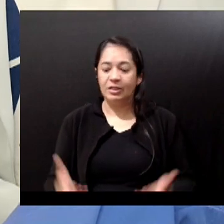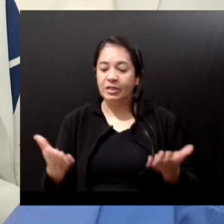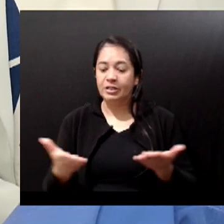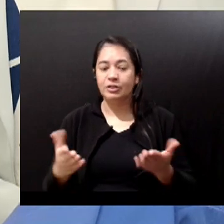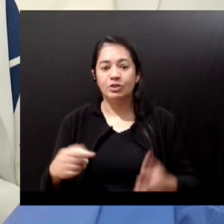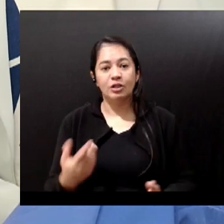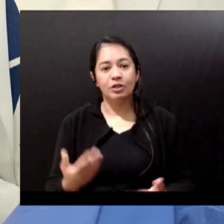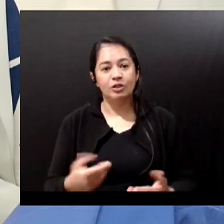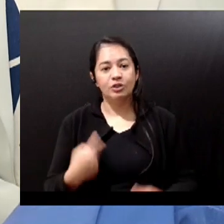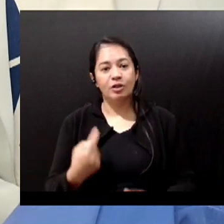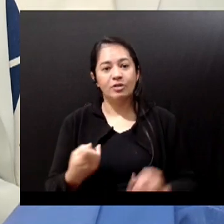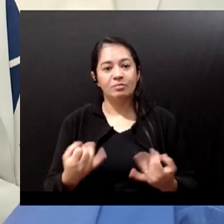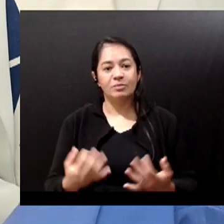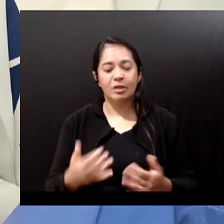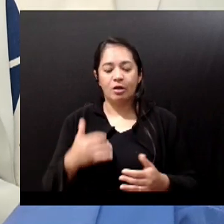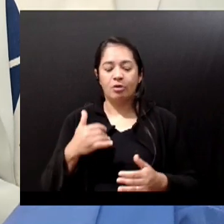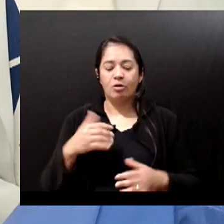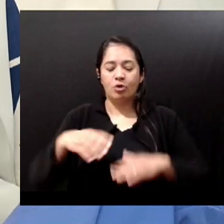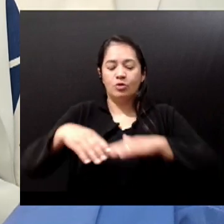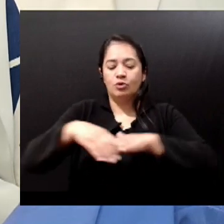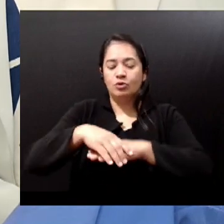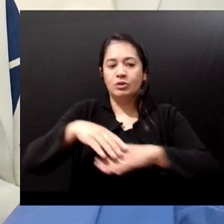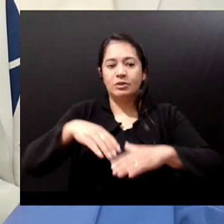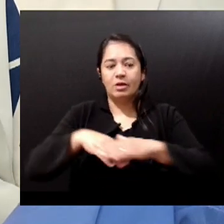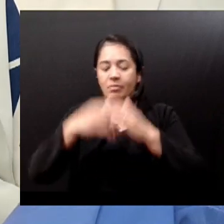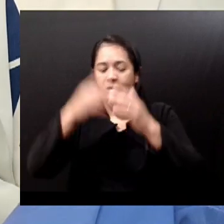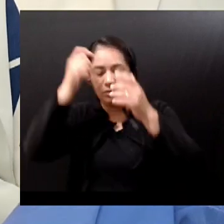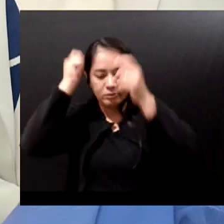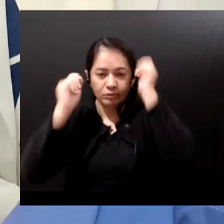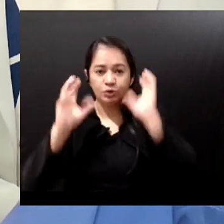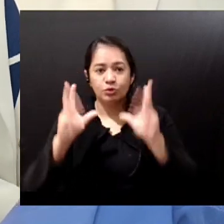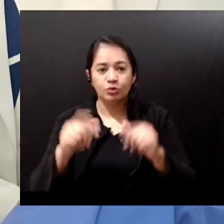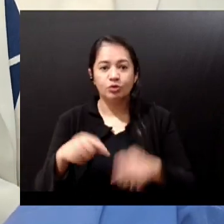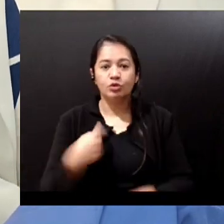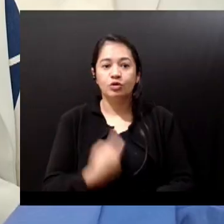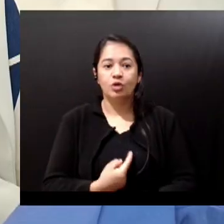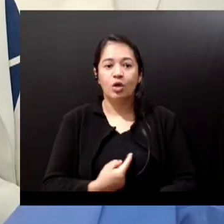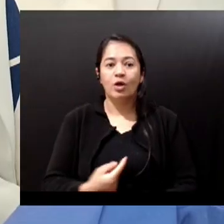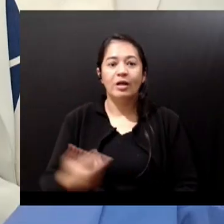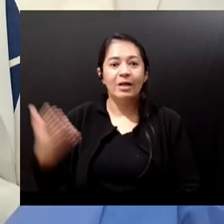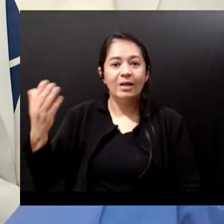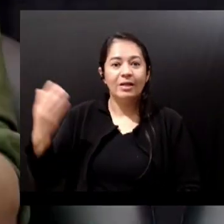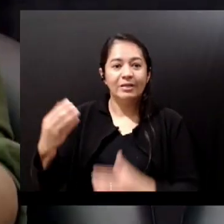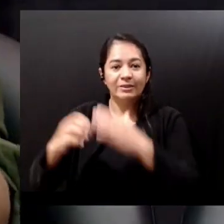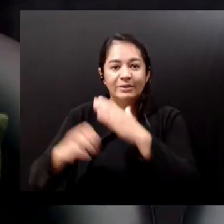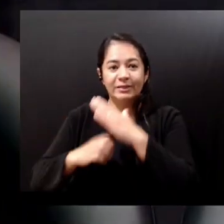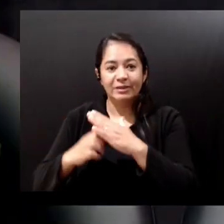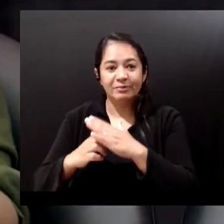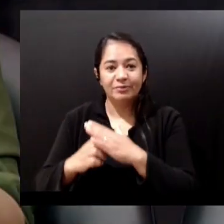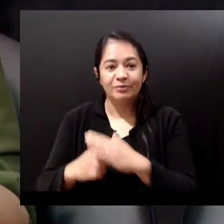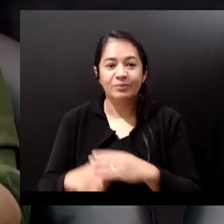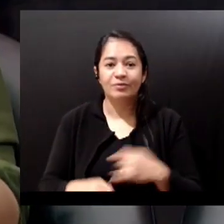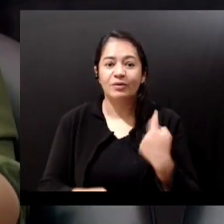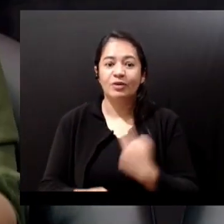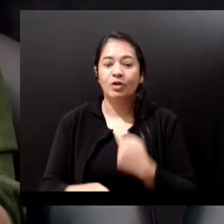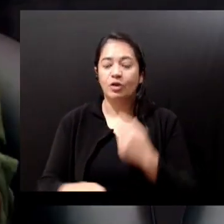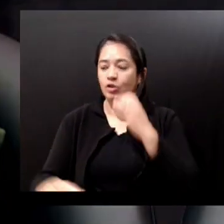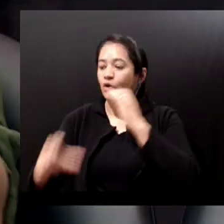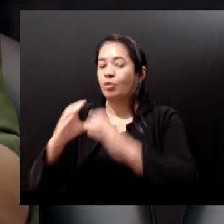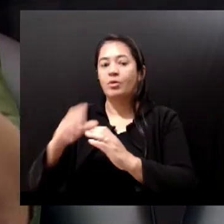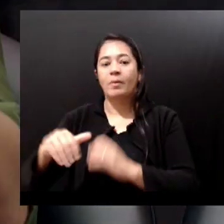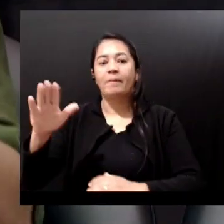sapato, o tênis que você vai colocar, o cabelo, etc. Quando nós estávamos nas empresas sem o home office, nós nos comunicávamos, o corpo todo